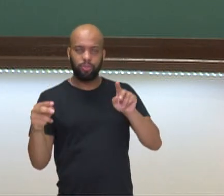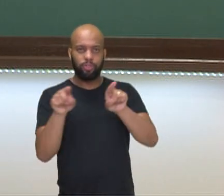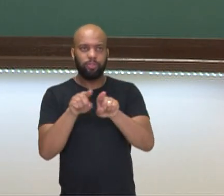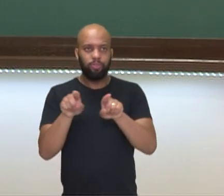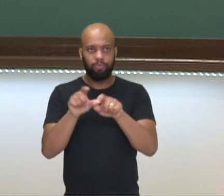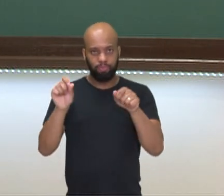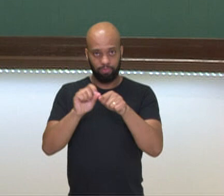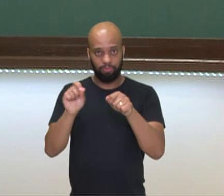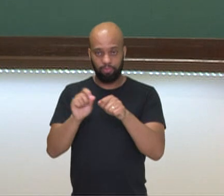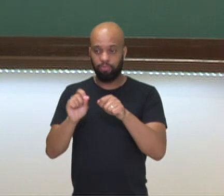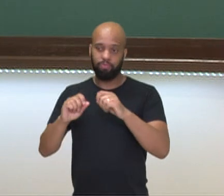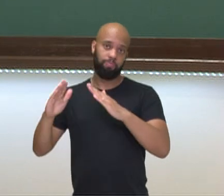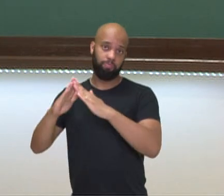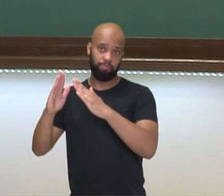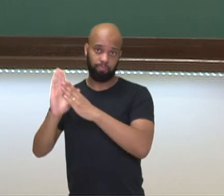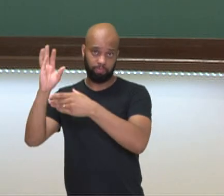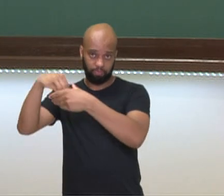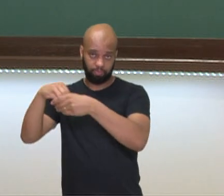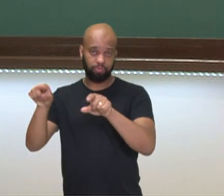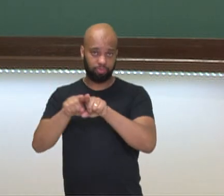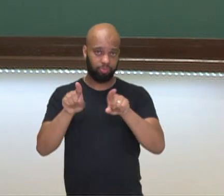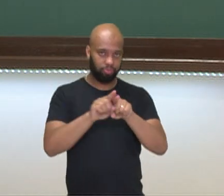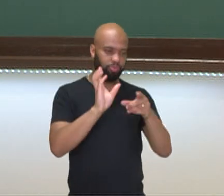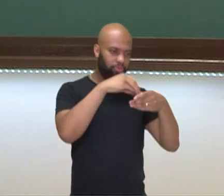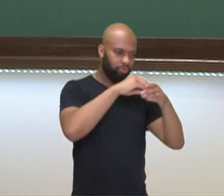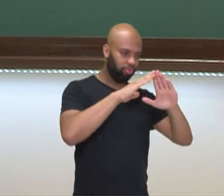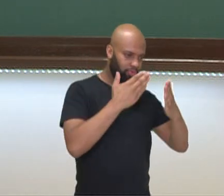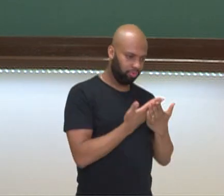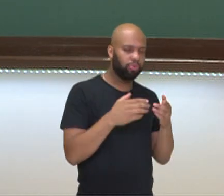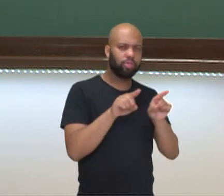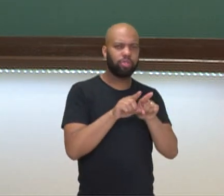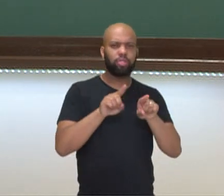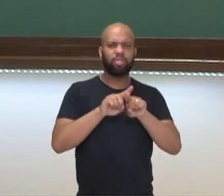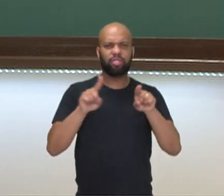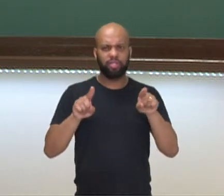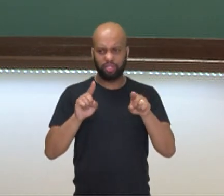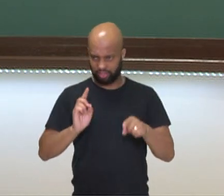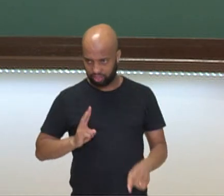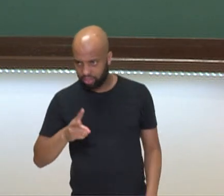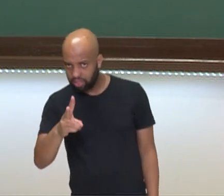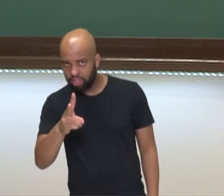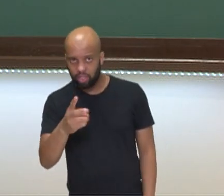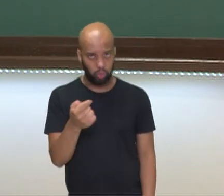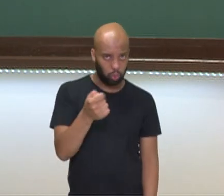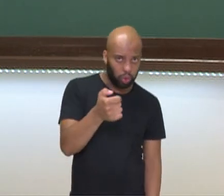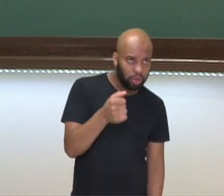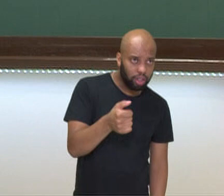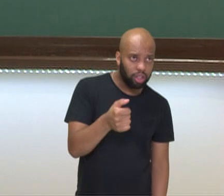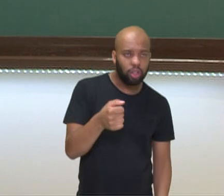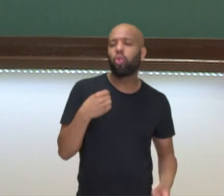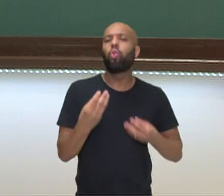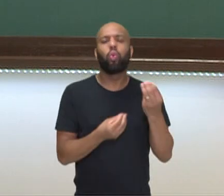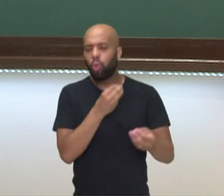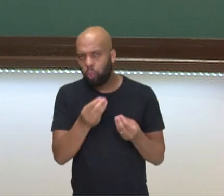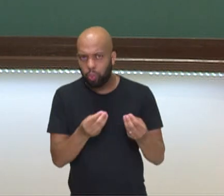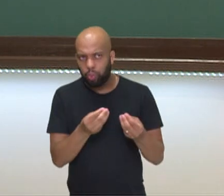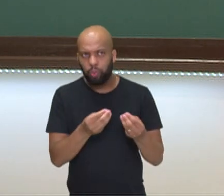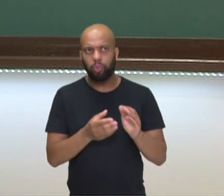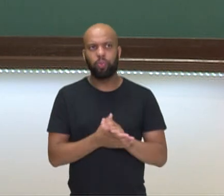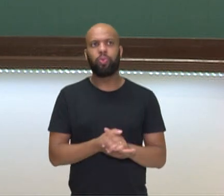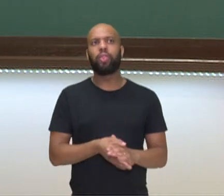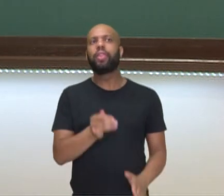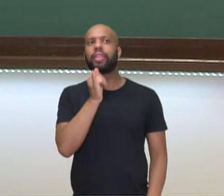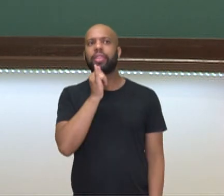fazer isso tanto dentro de casa quanto na escola. Mas qual a frequência? Aqui nós podemos ter possíveis respostas. Always,